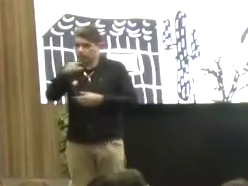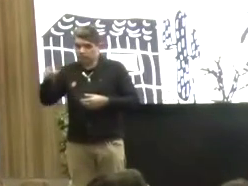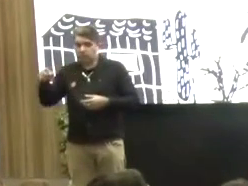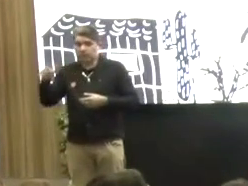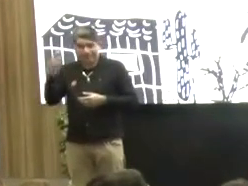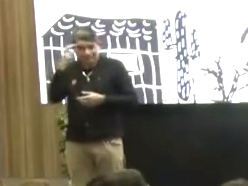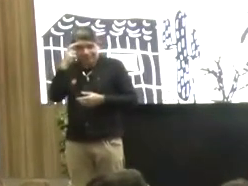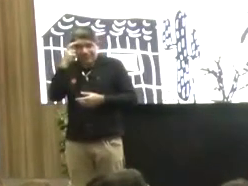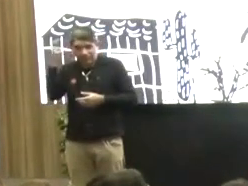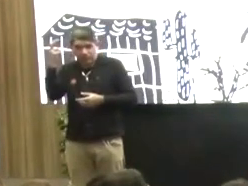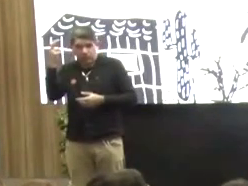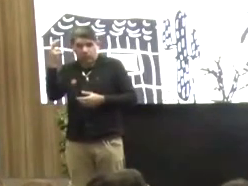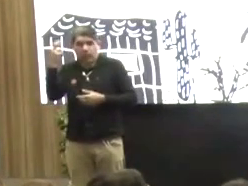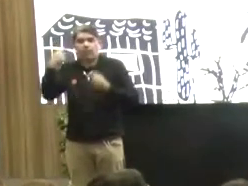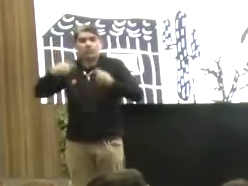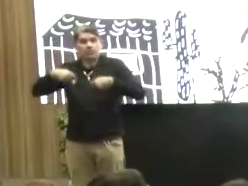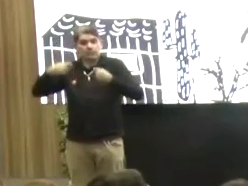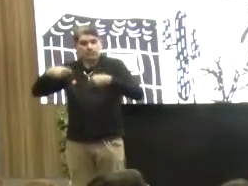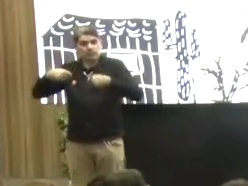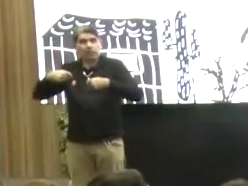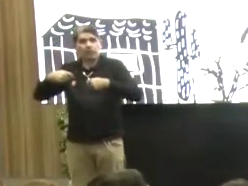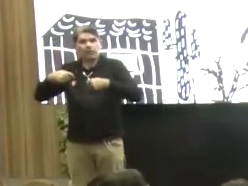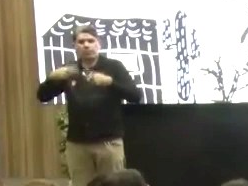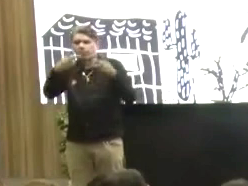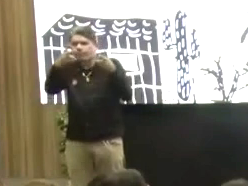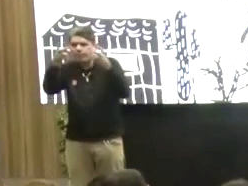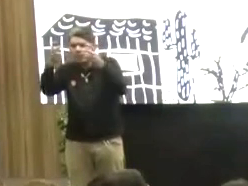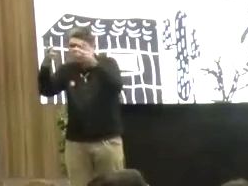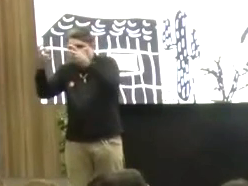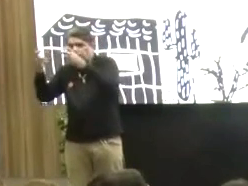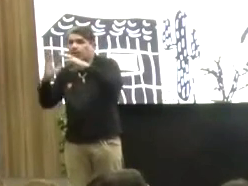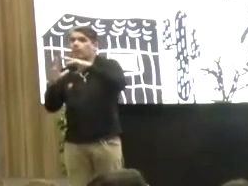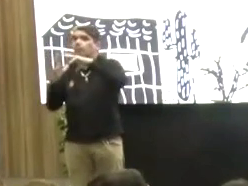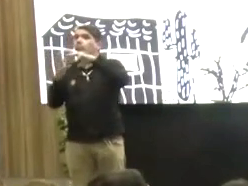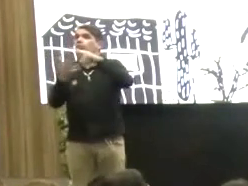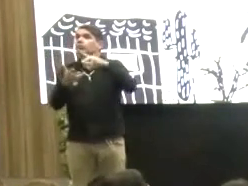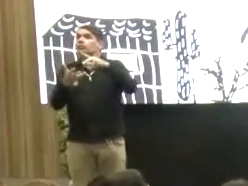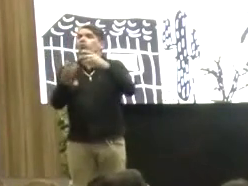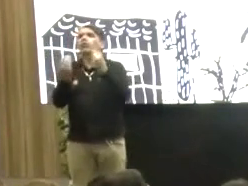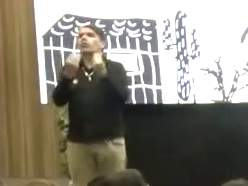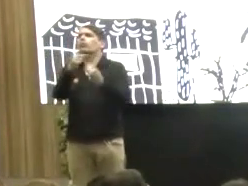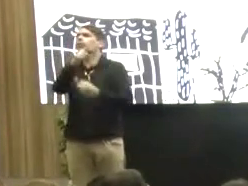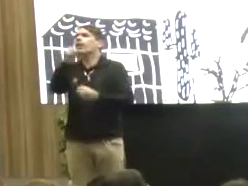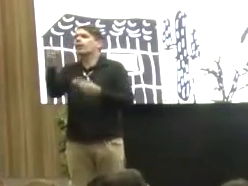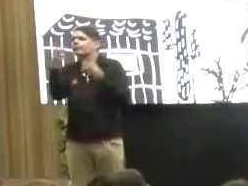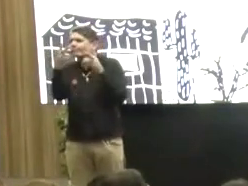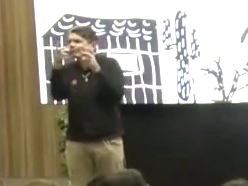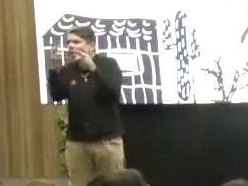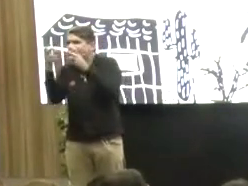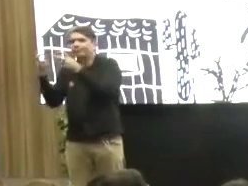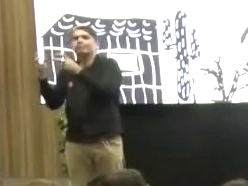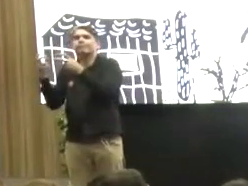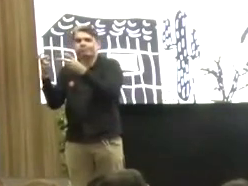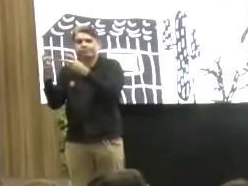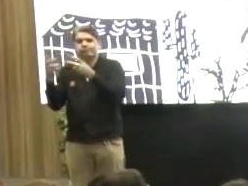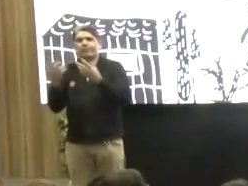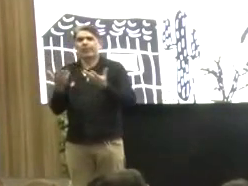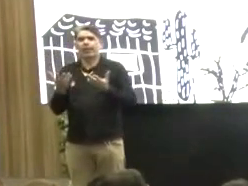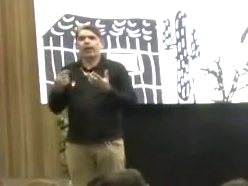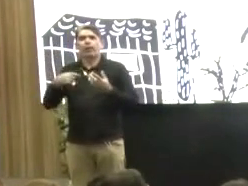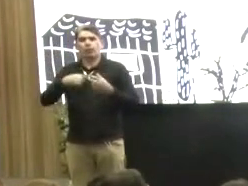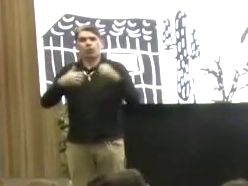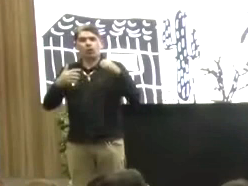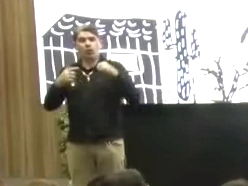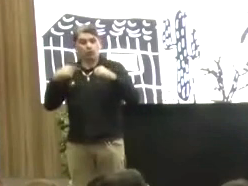precisamos interpretar este mundo que todos nós ativamos. Porque enquanto lutamos pelo direito à comida